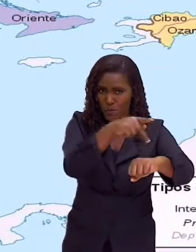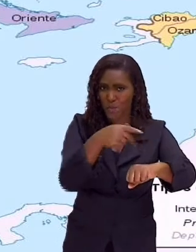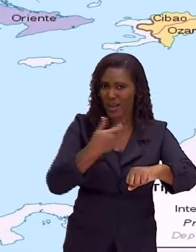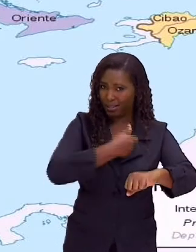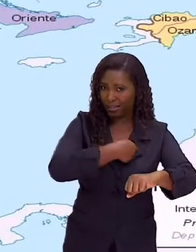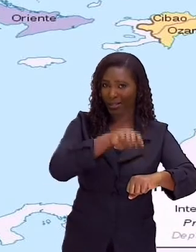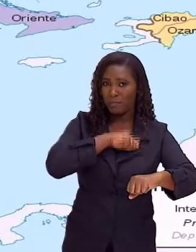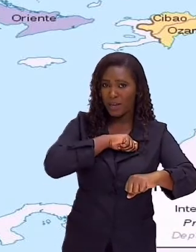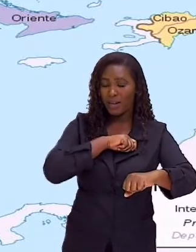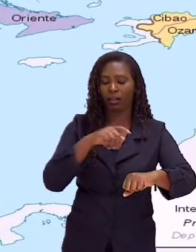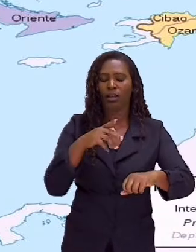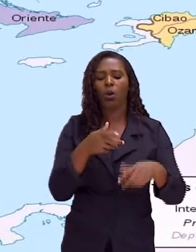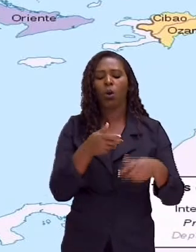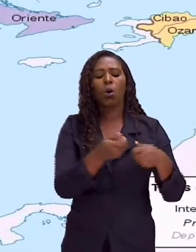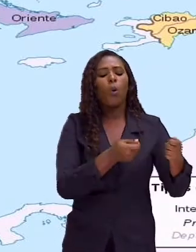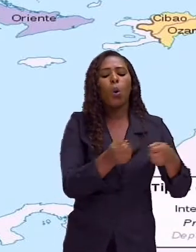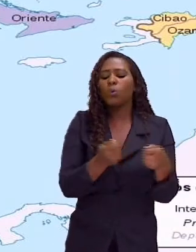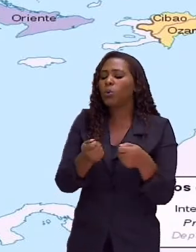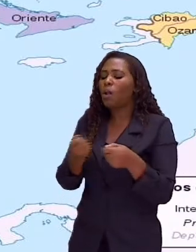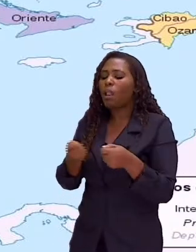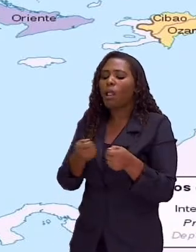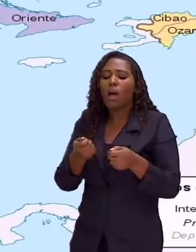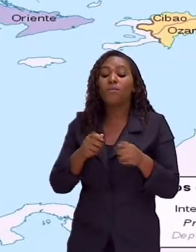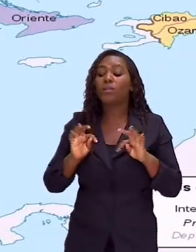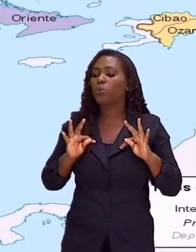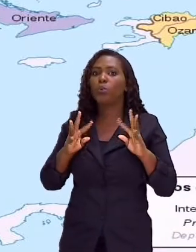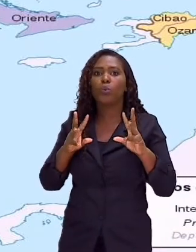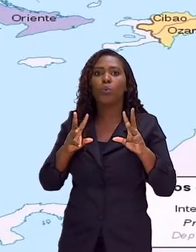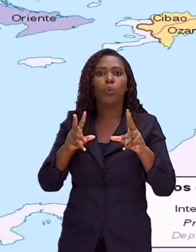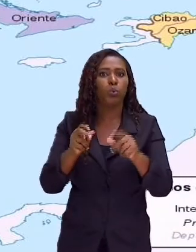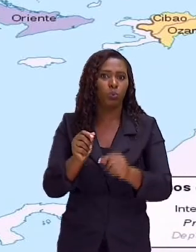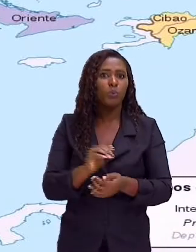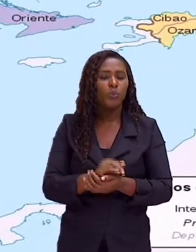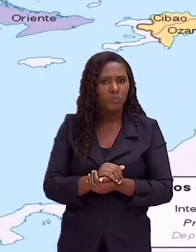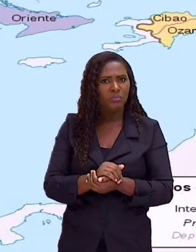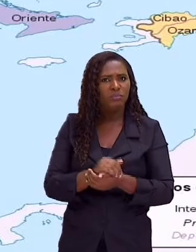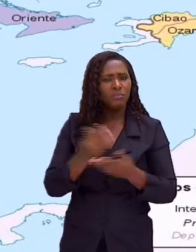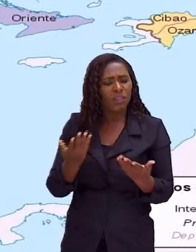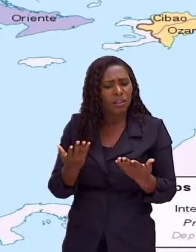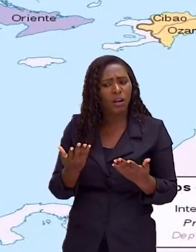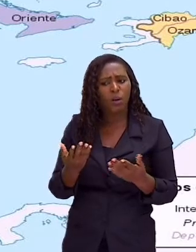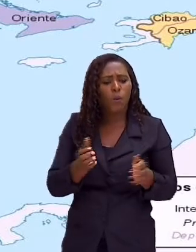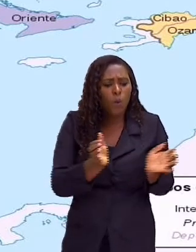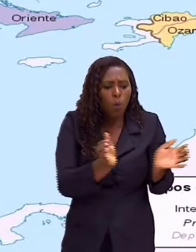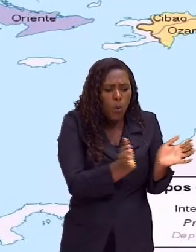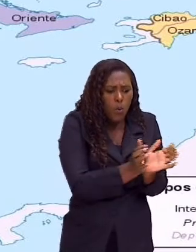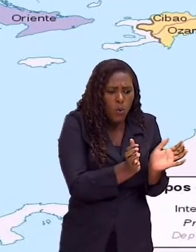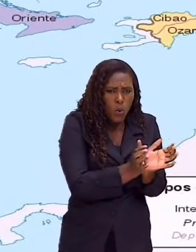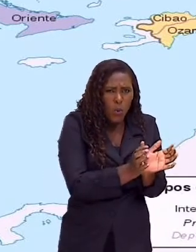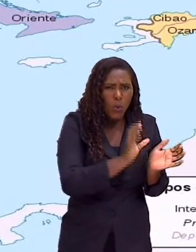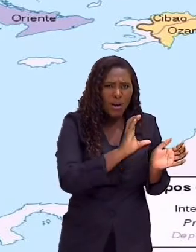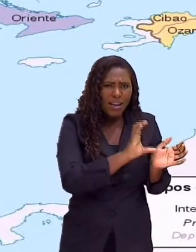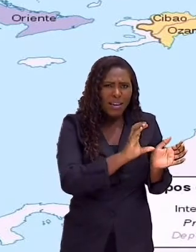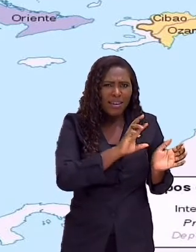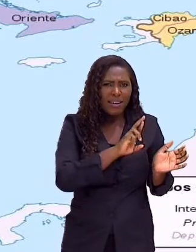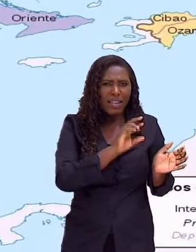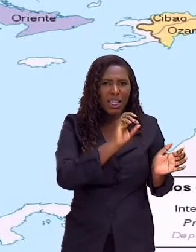região, sendo esse o principal motivo das queixas dos crioulos. Essa região aqui no